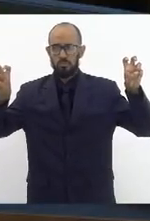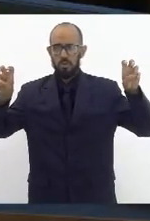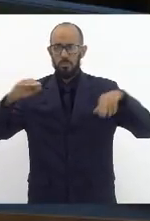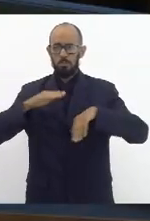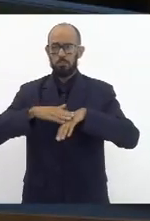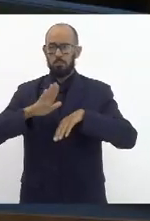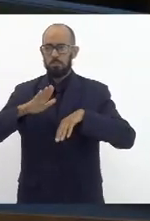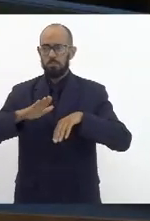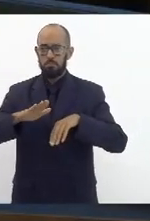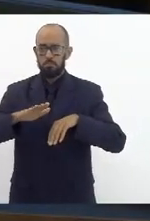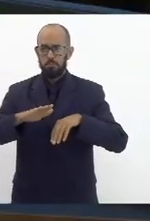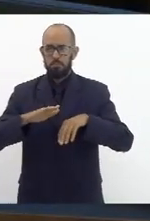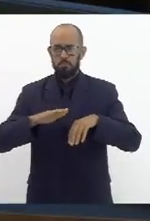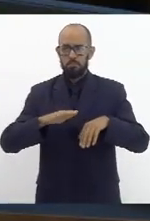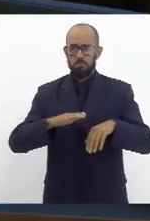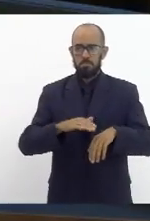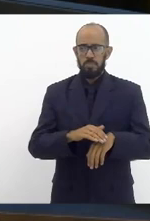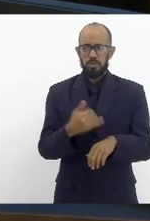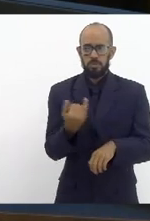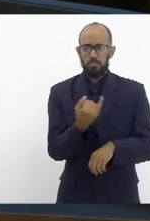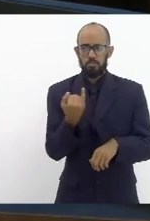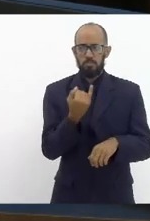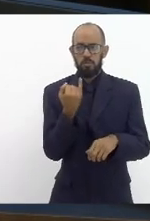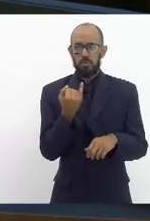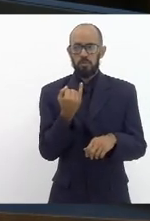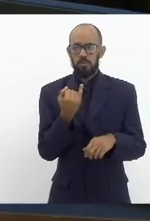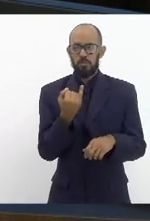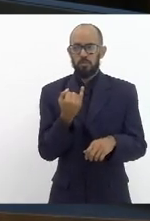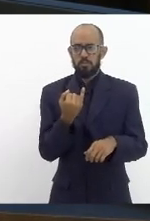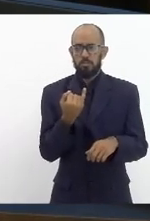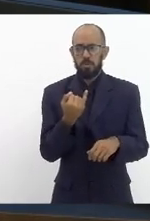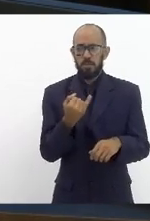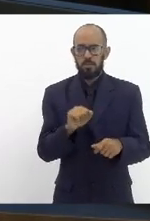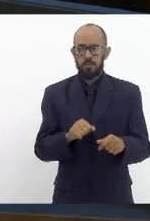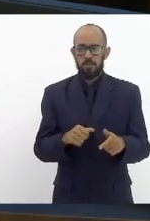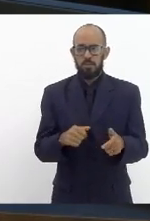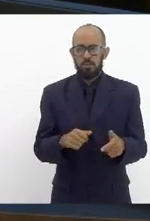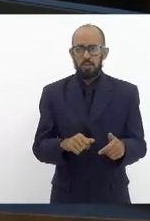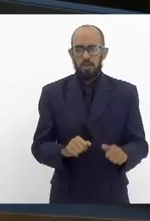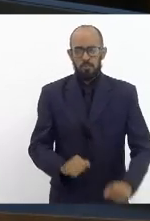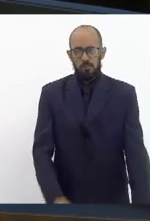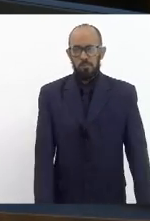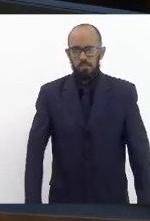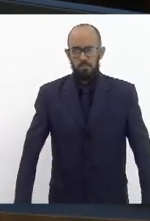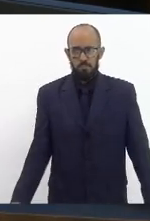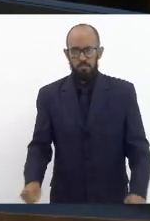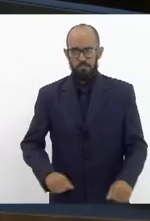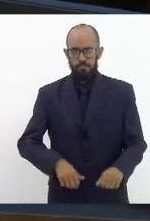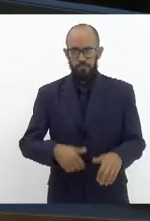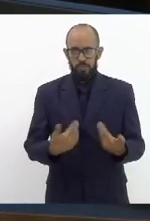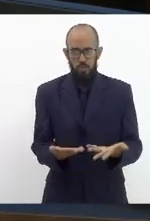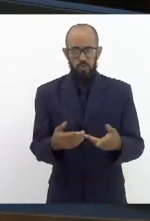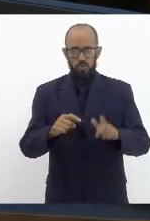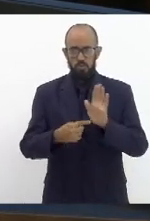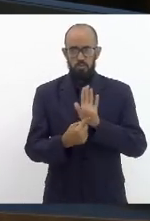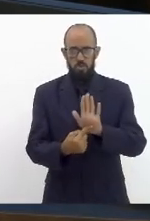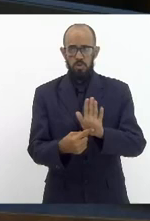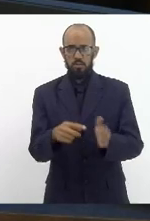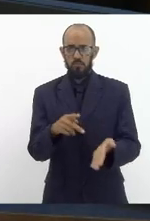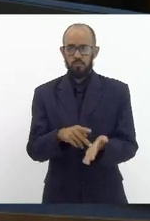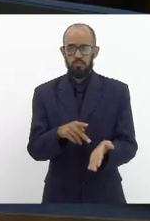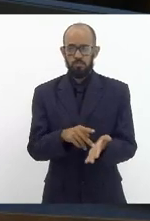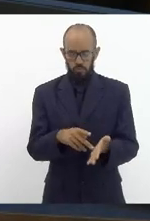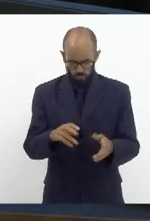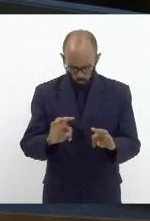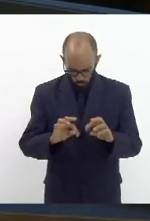fundamentais para esse processo de retificação do Rio de Janeiro. Então, isso reflete exatamente tudo que eu tenho trabalhado na